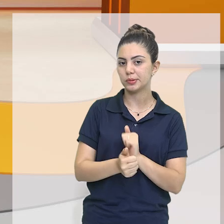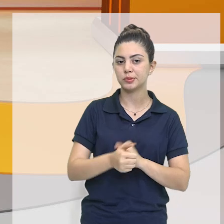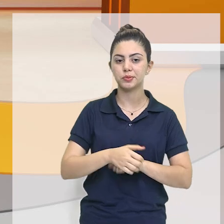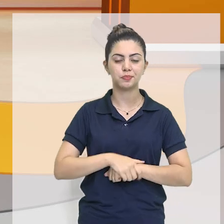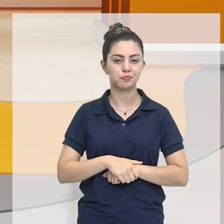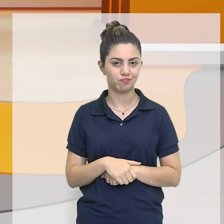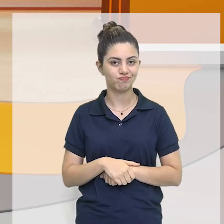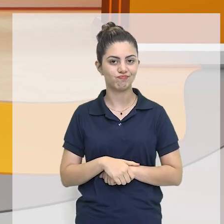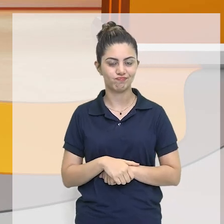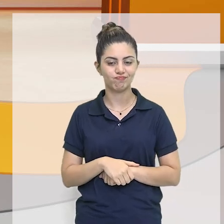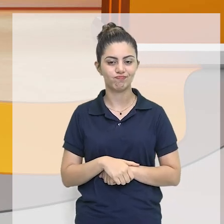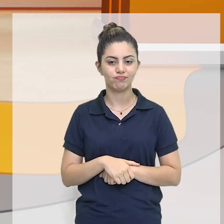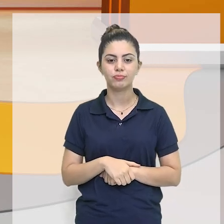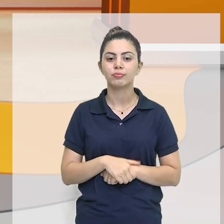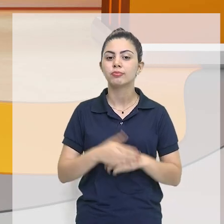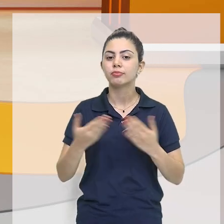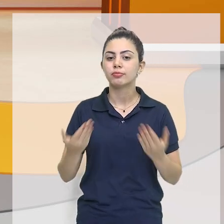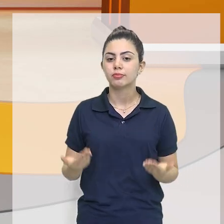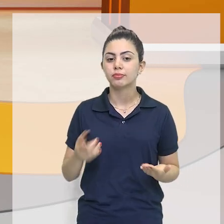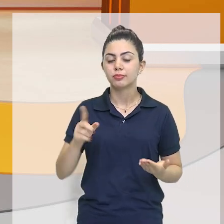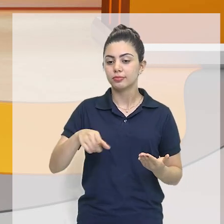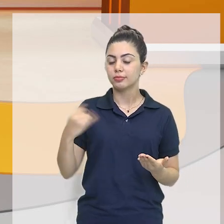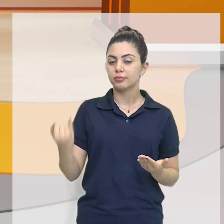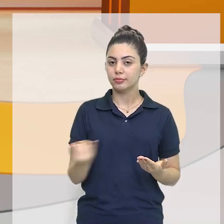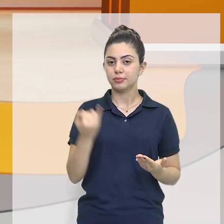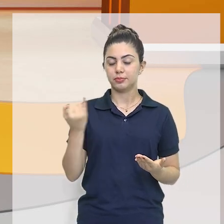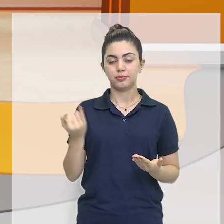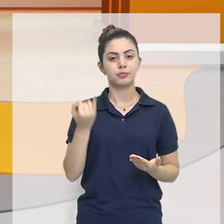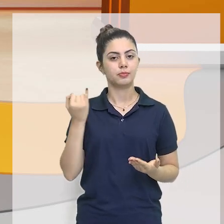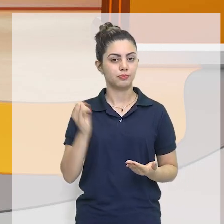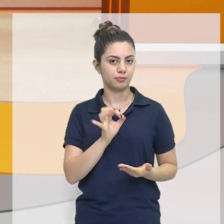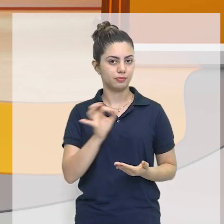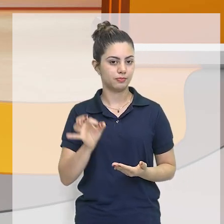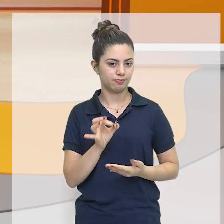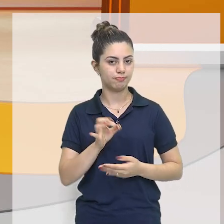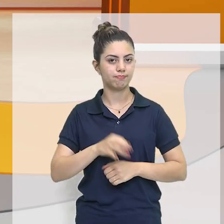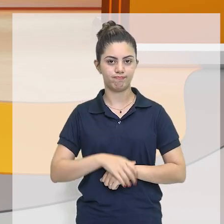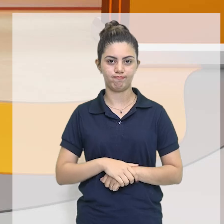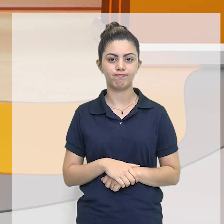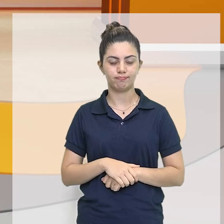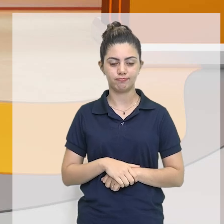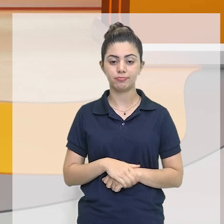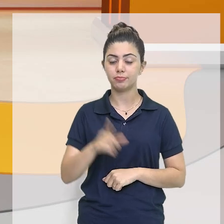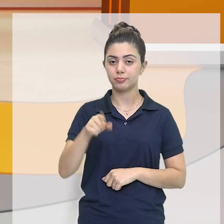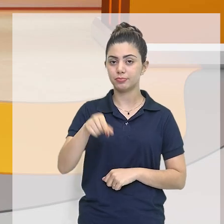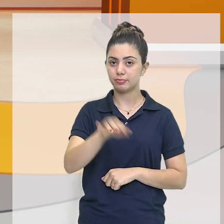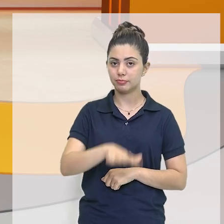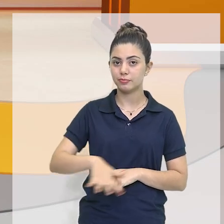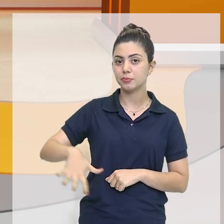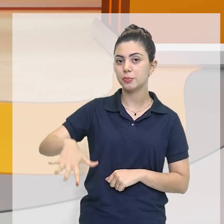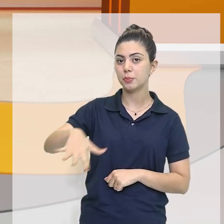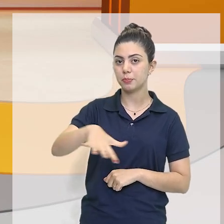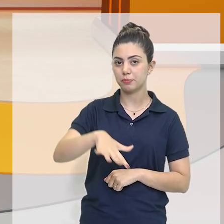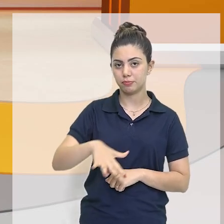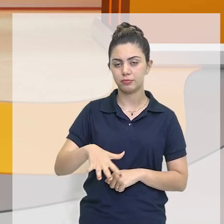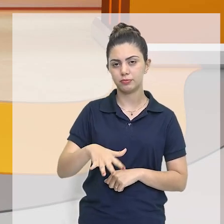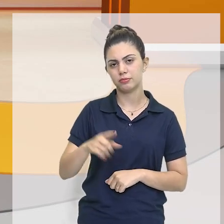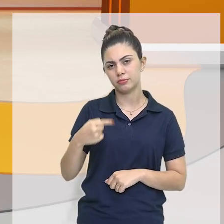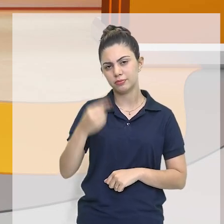Olha só, muito importante, né? É um campo, né? Na verdade, vai ser